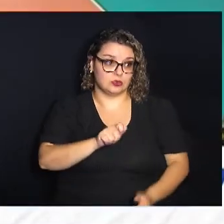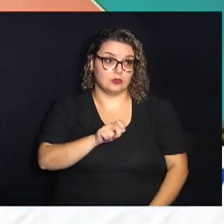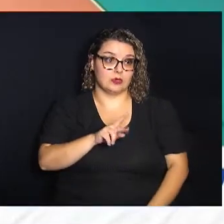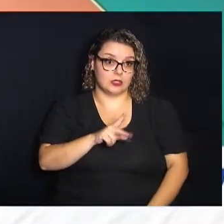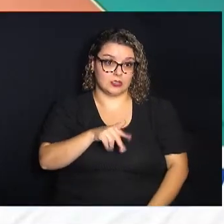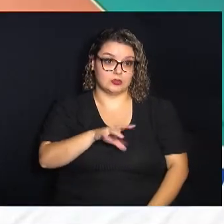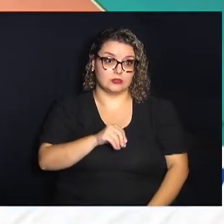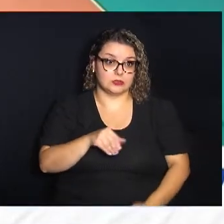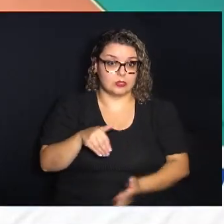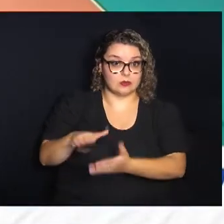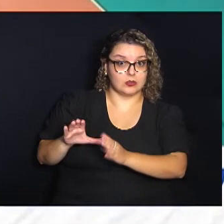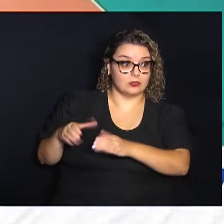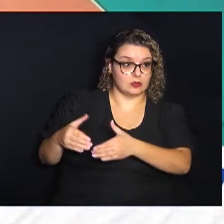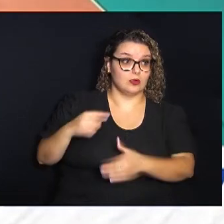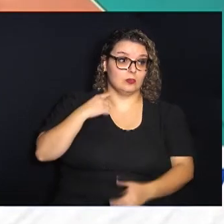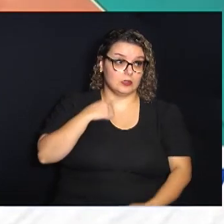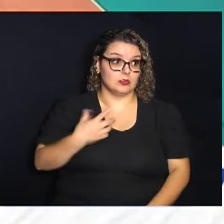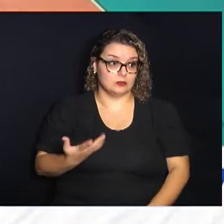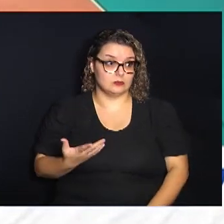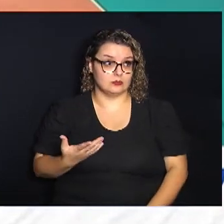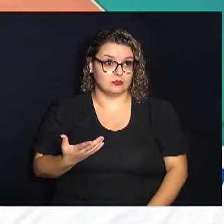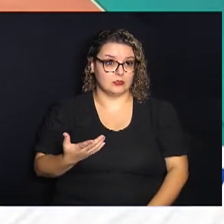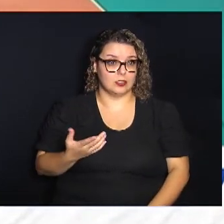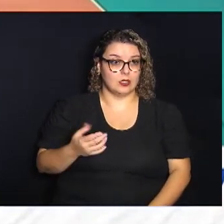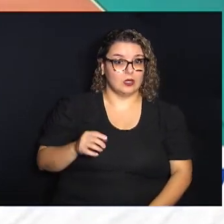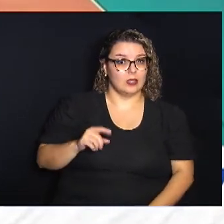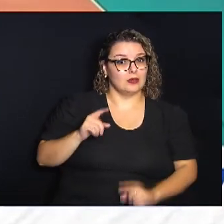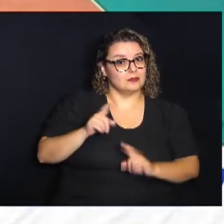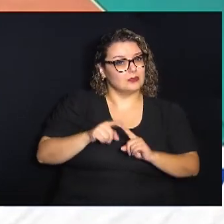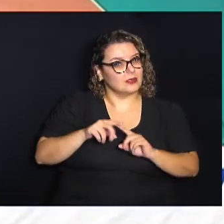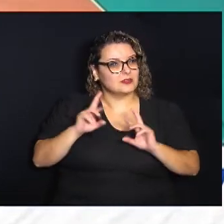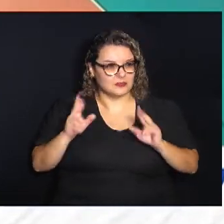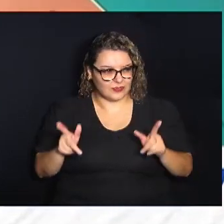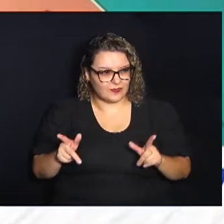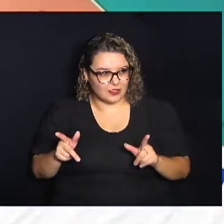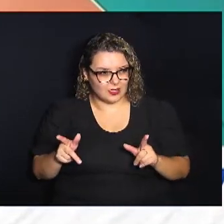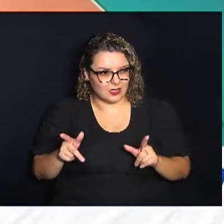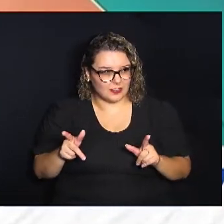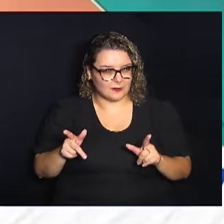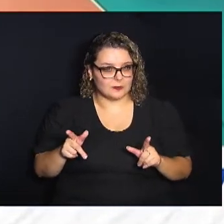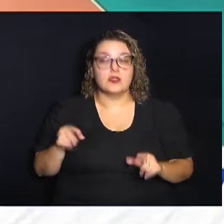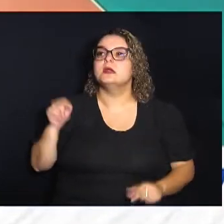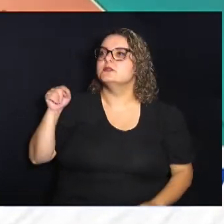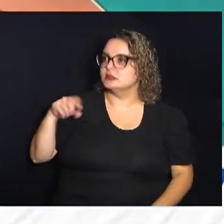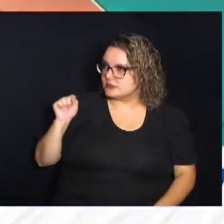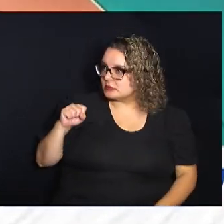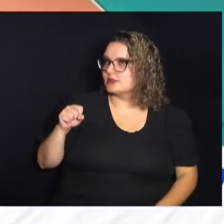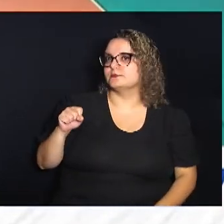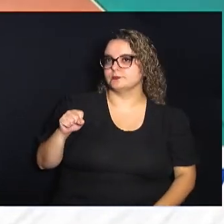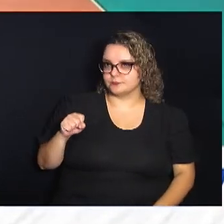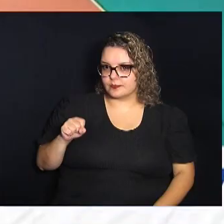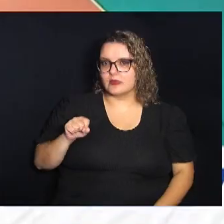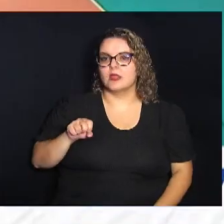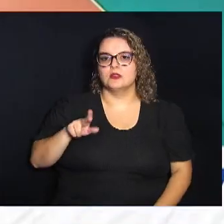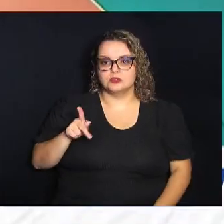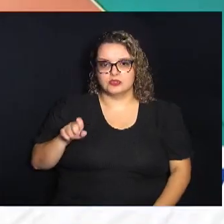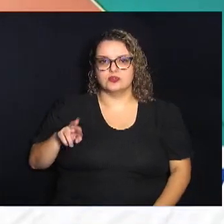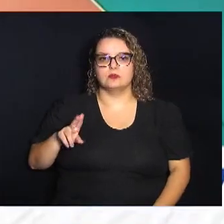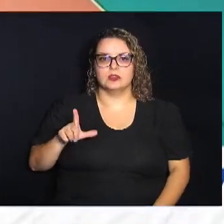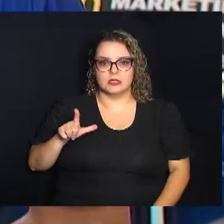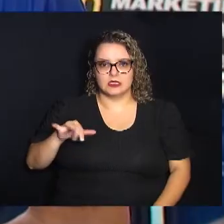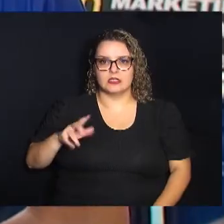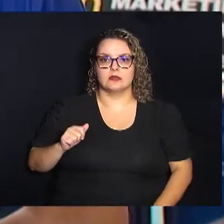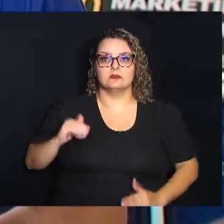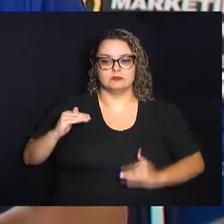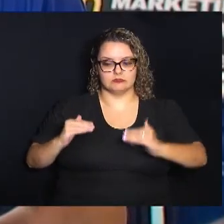muito forte, né? O Minas. Tá um pouco atípico esse campeonato ou não? Tá, eu acho que a Superliga está bastante